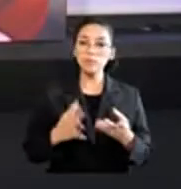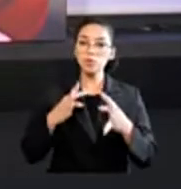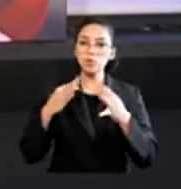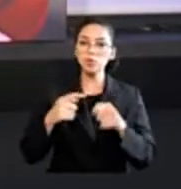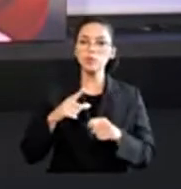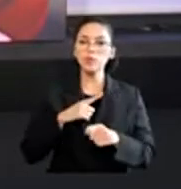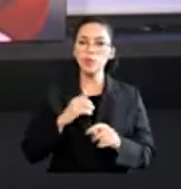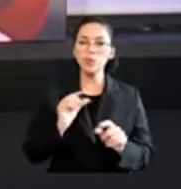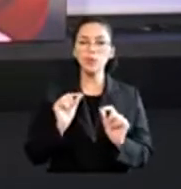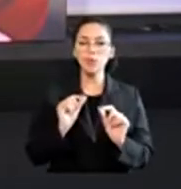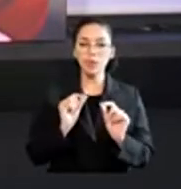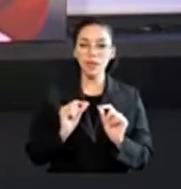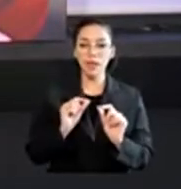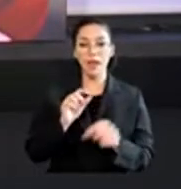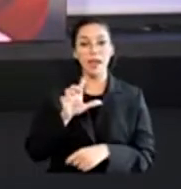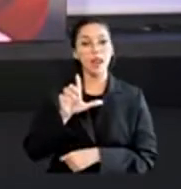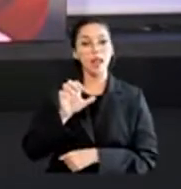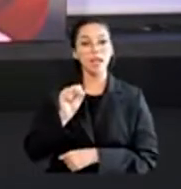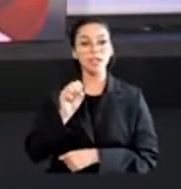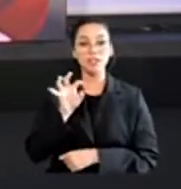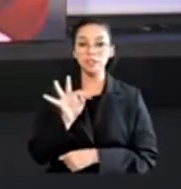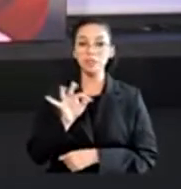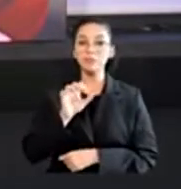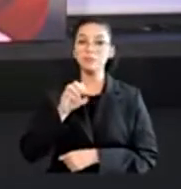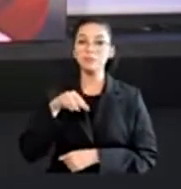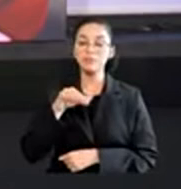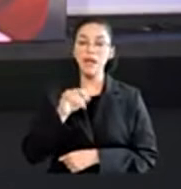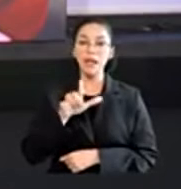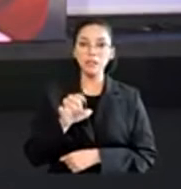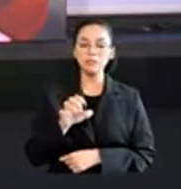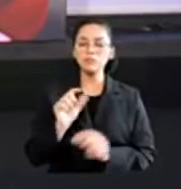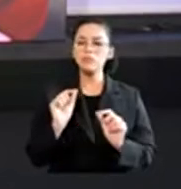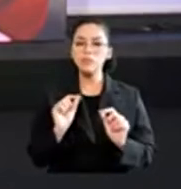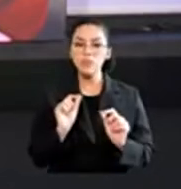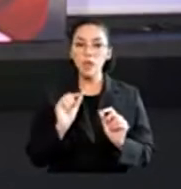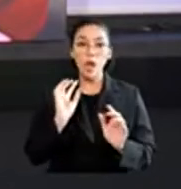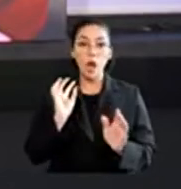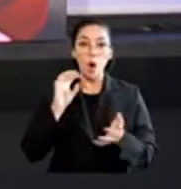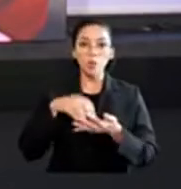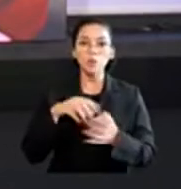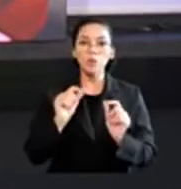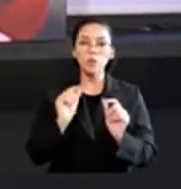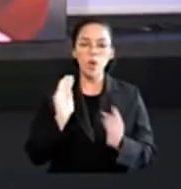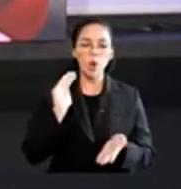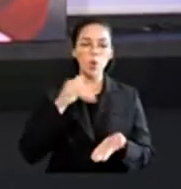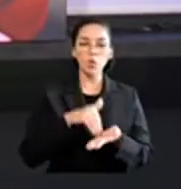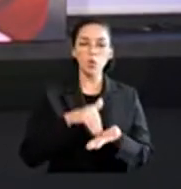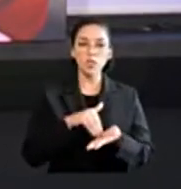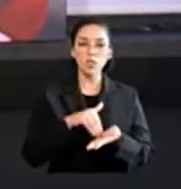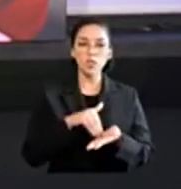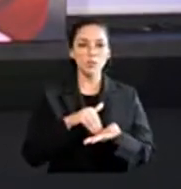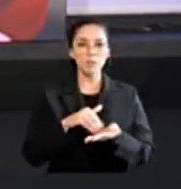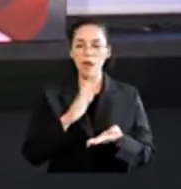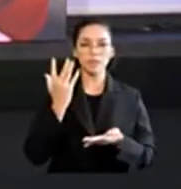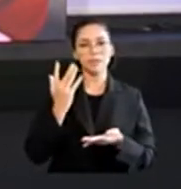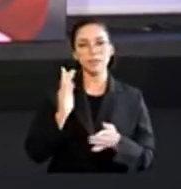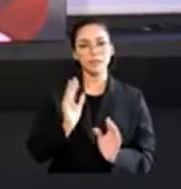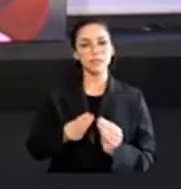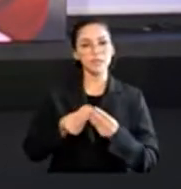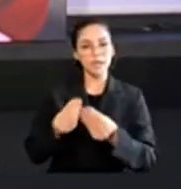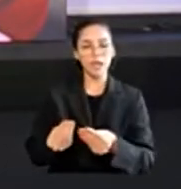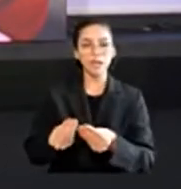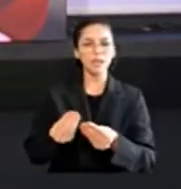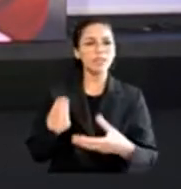last mile, ou seja, a última parte da cadeia de entregas, aquela que tem o seu cotidiano dentro das